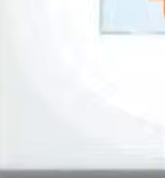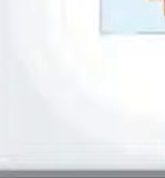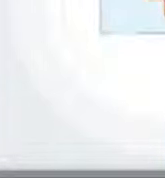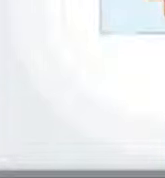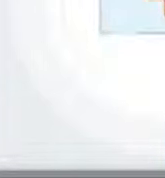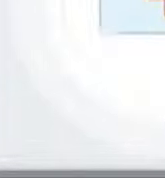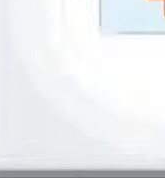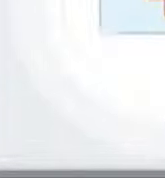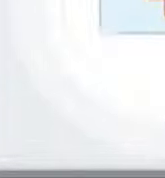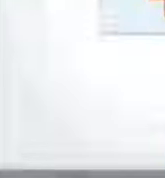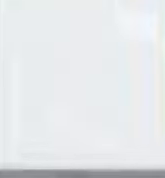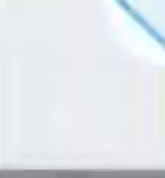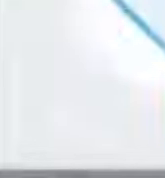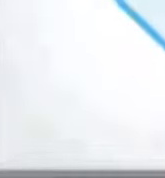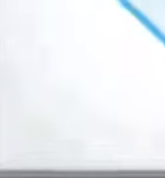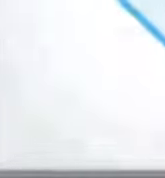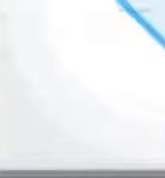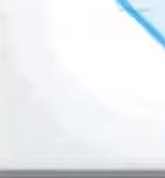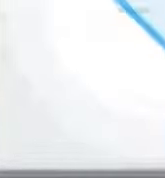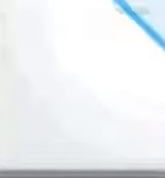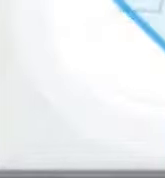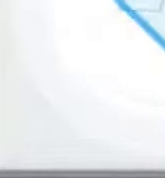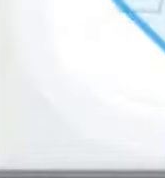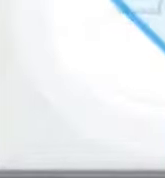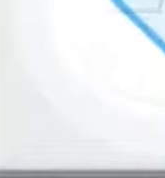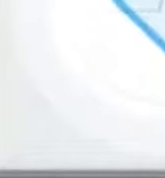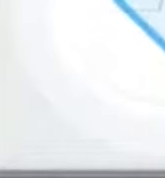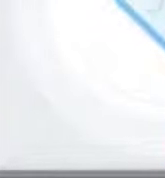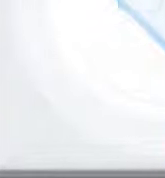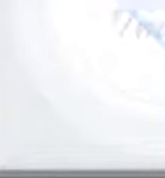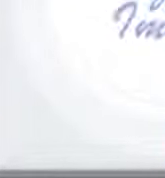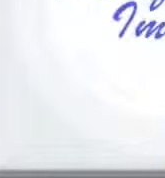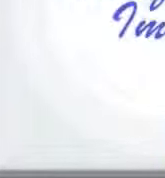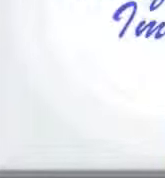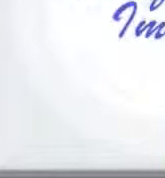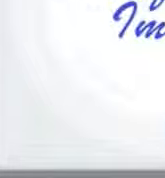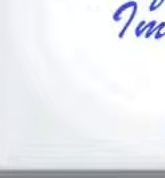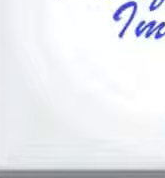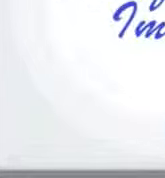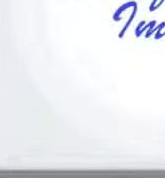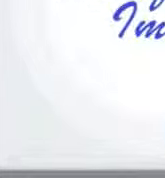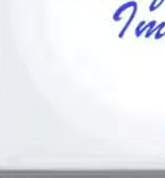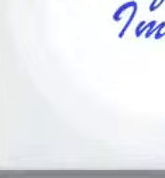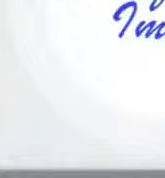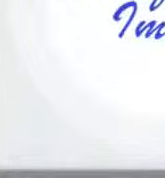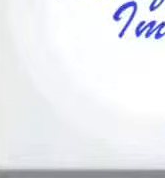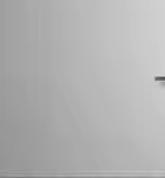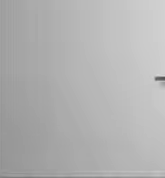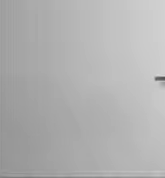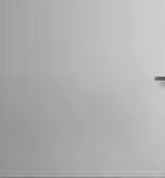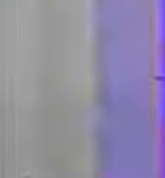ergométrico, holtercardiograma e muito mais. Venha conhecer agora mesmo a Albuquerque